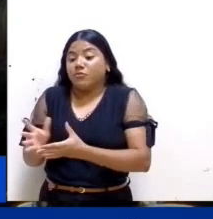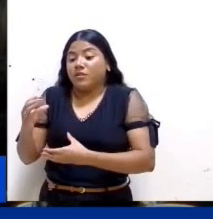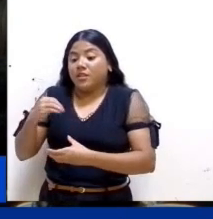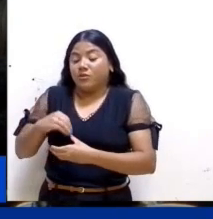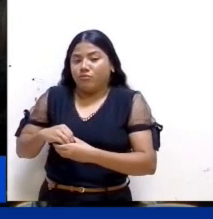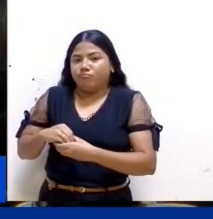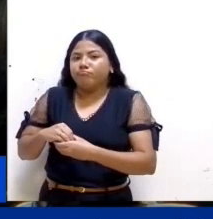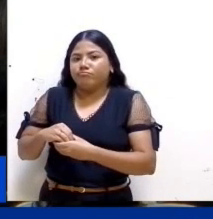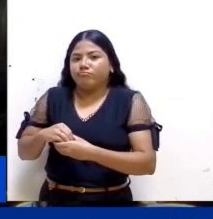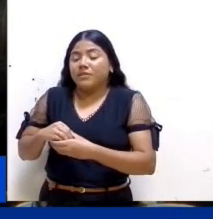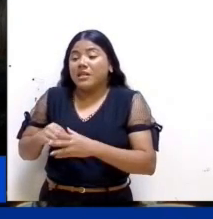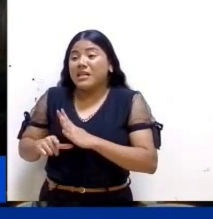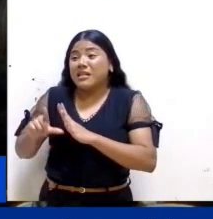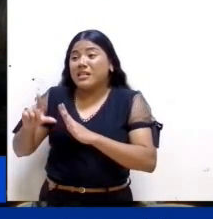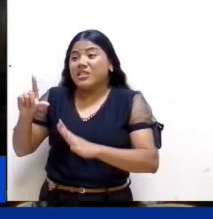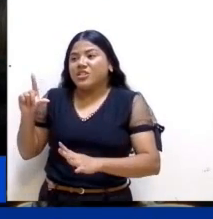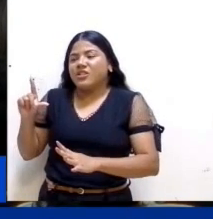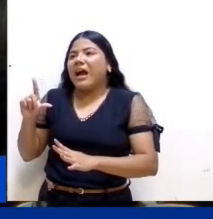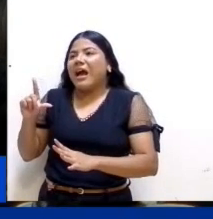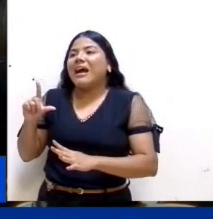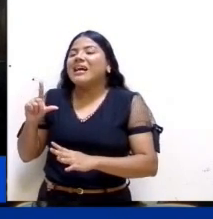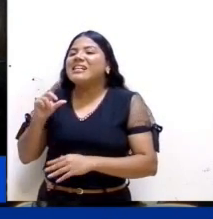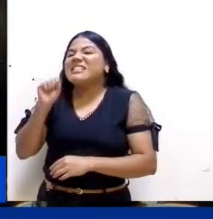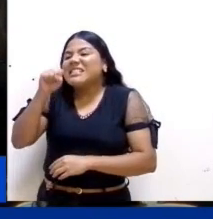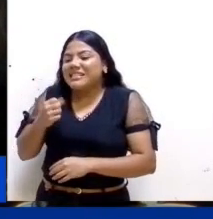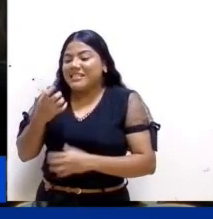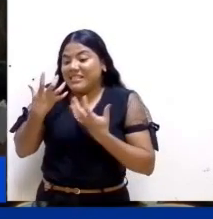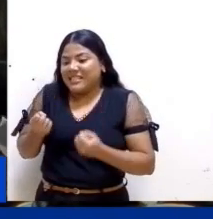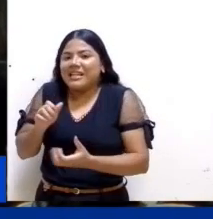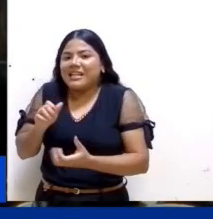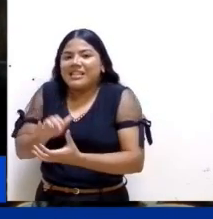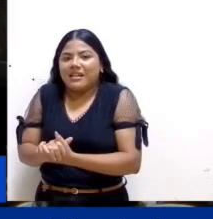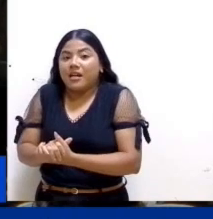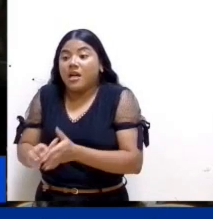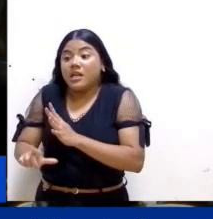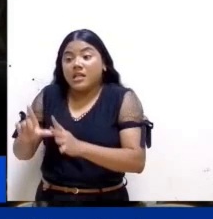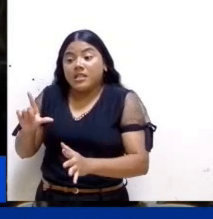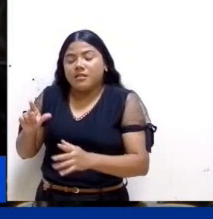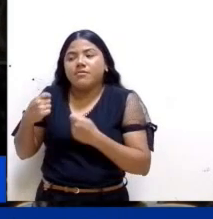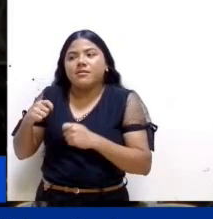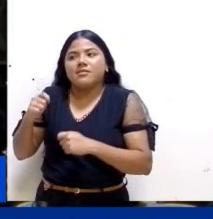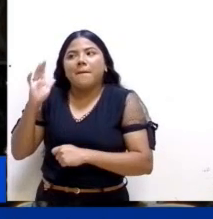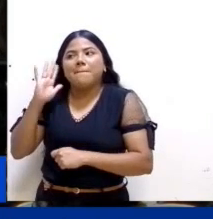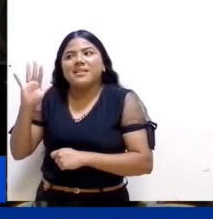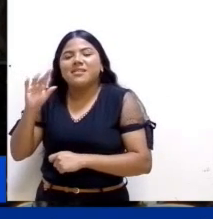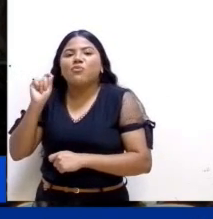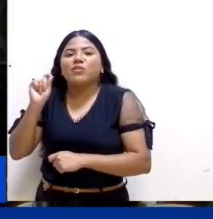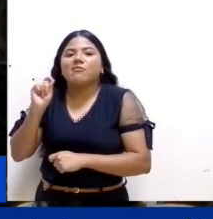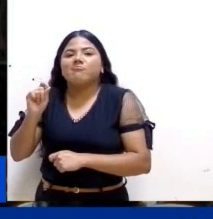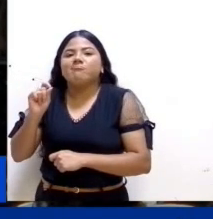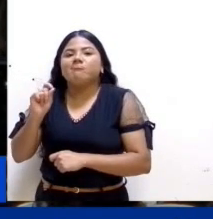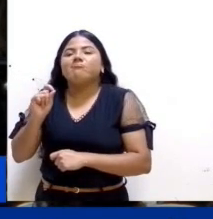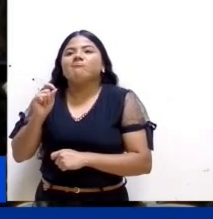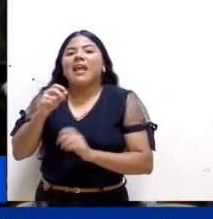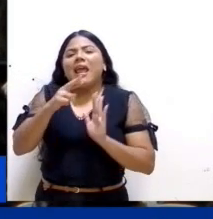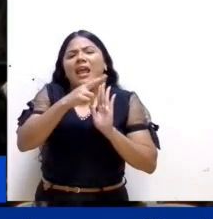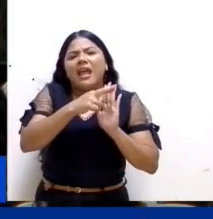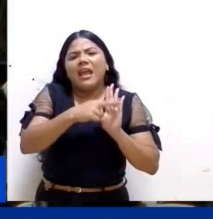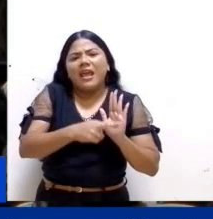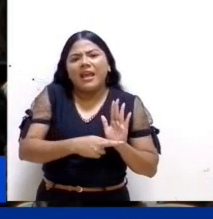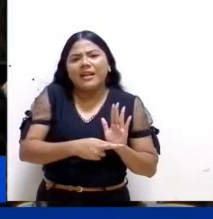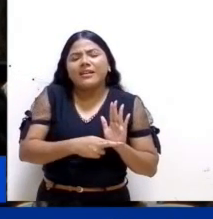precisa dizer quais as regras do jogo você vai adotar. As regras do jogo no que se refere